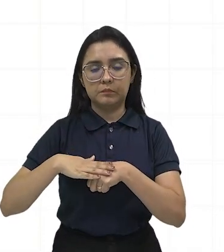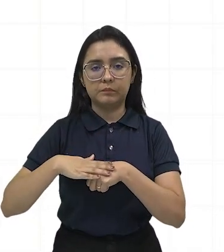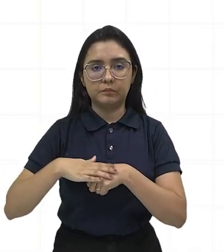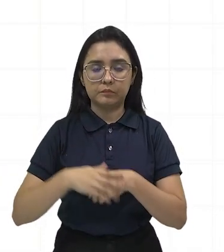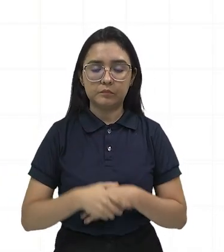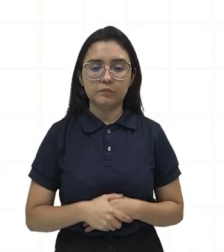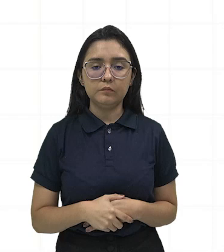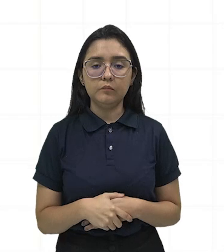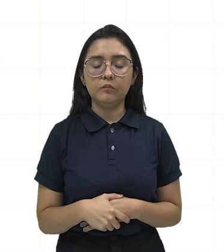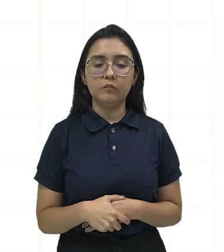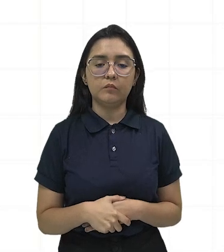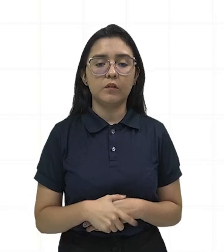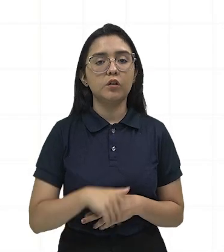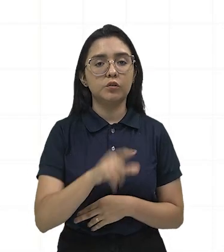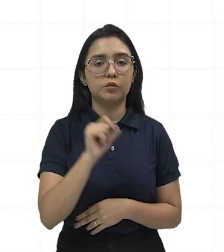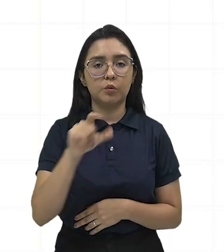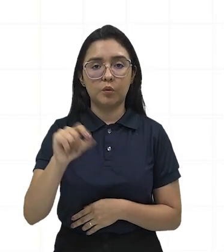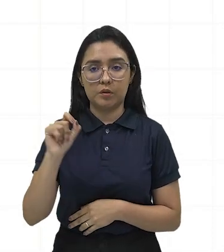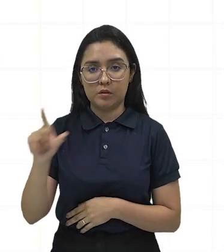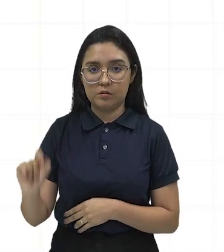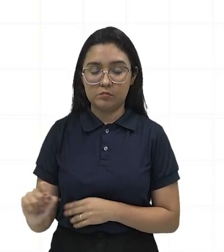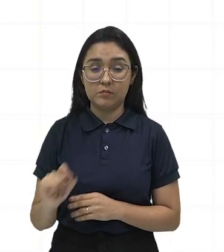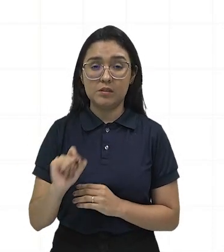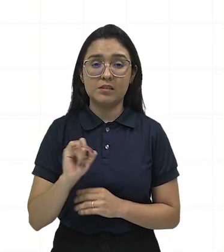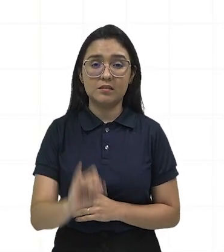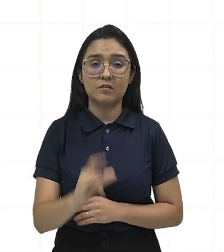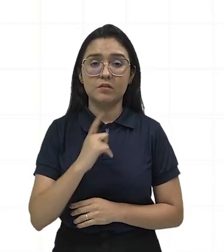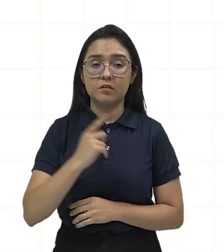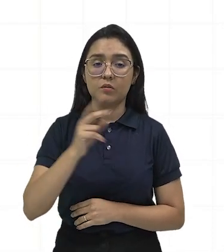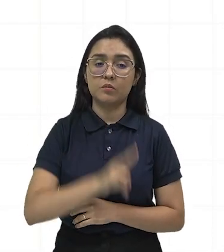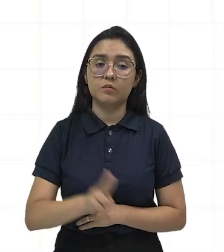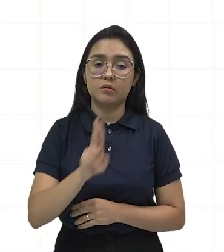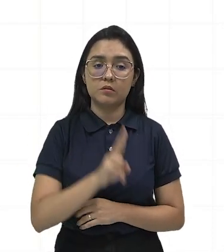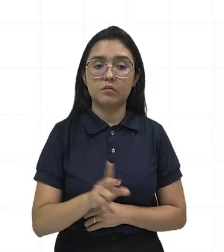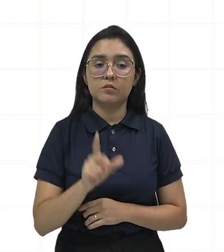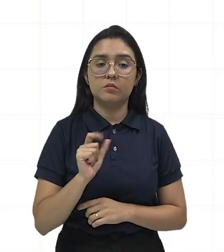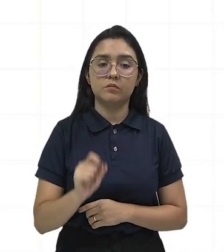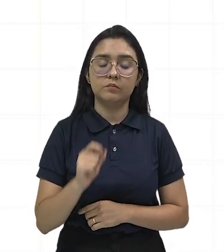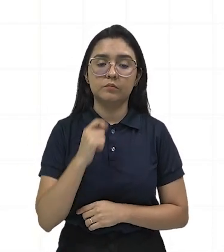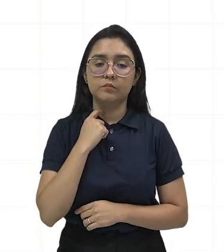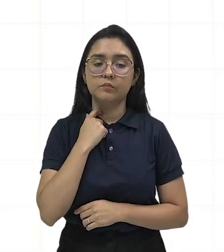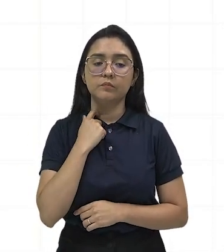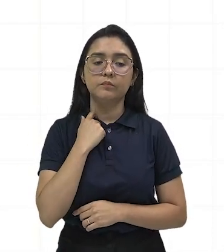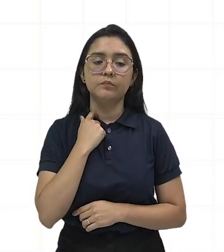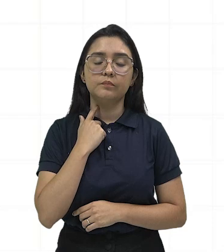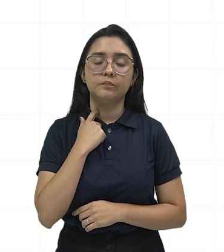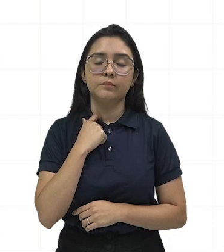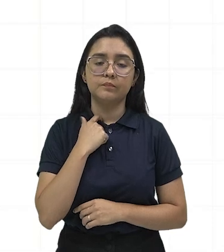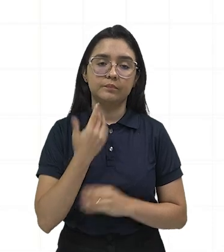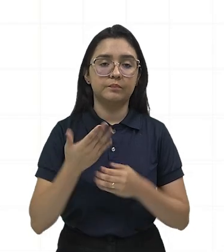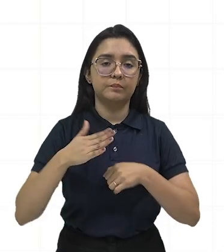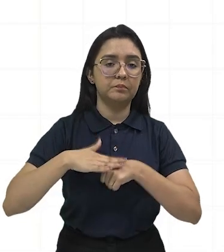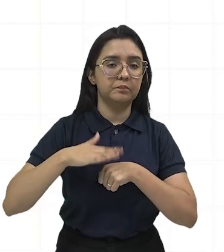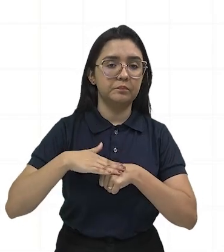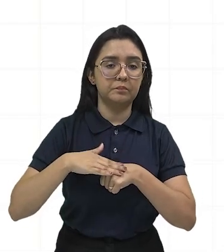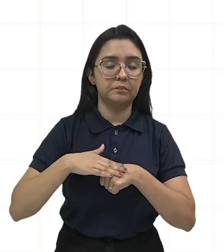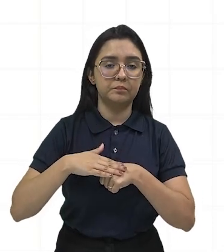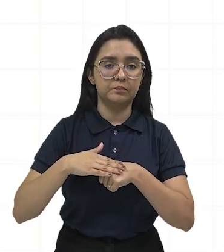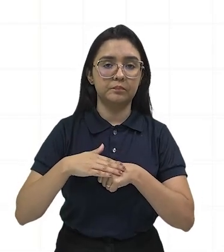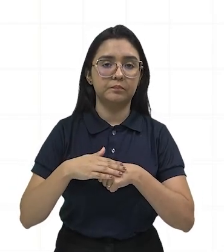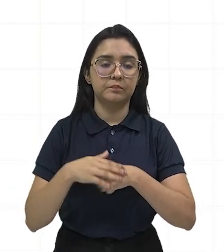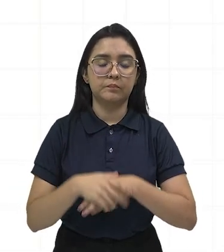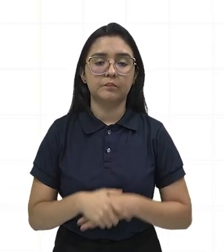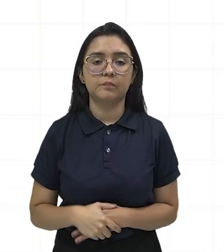independências de situações. E quando você está trabalhando em independências de situação, ou de